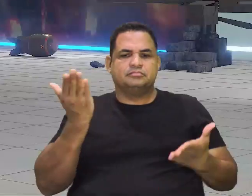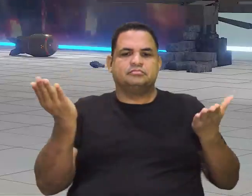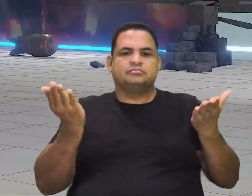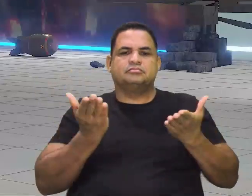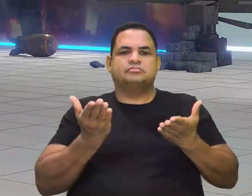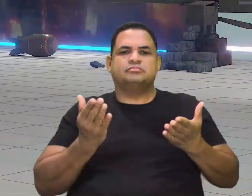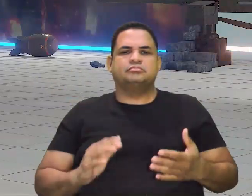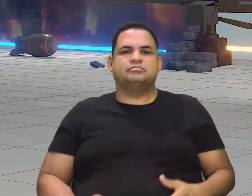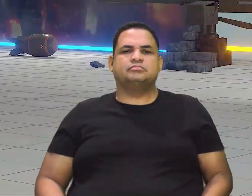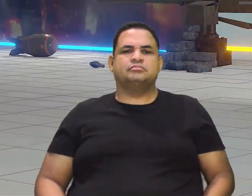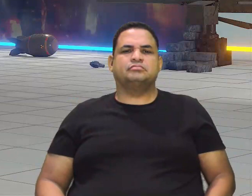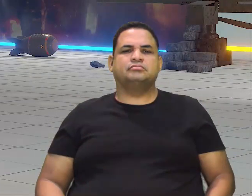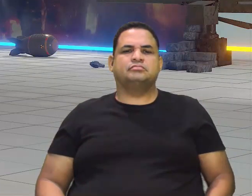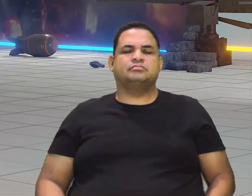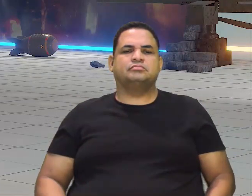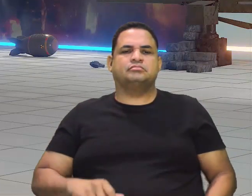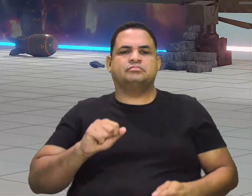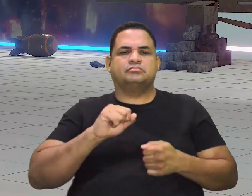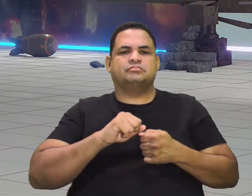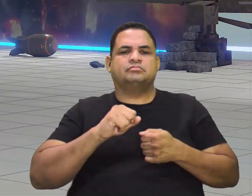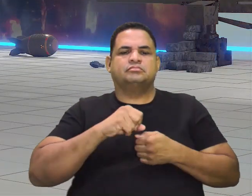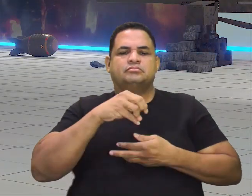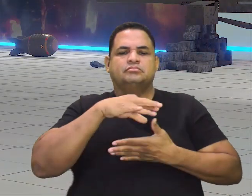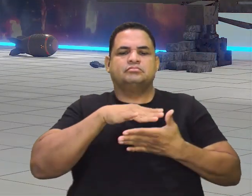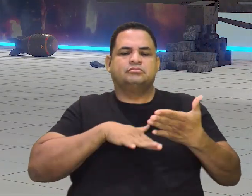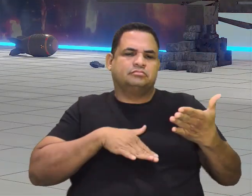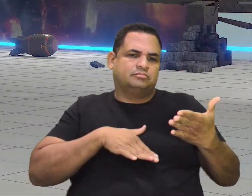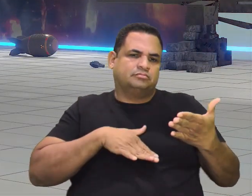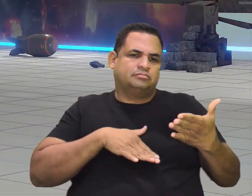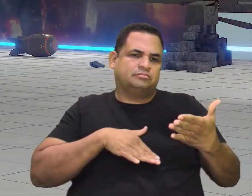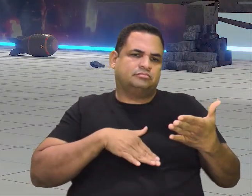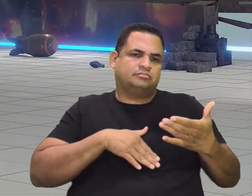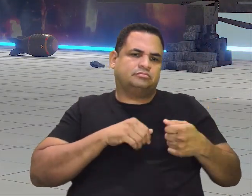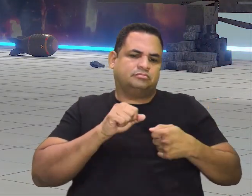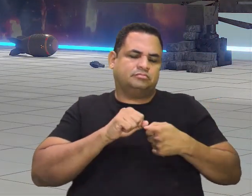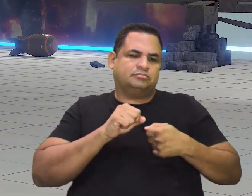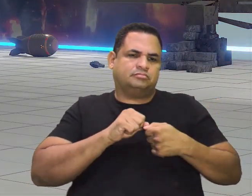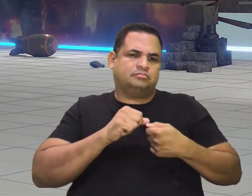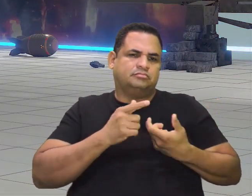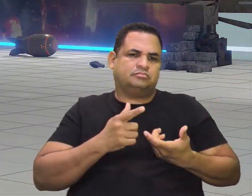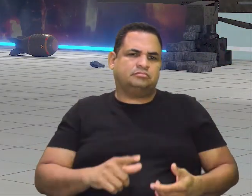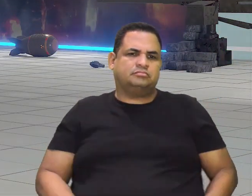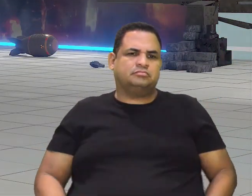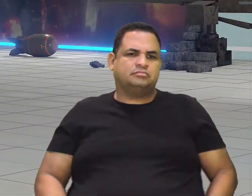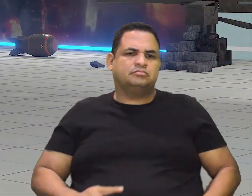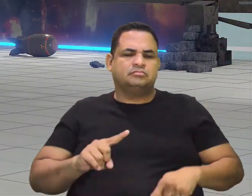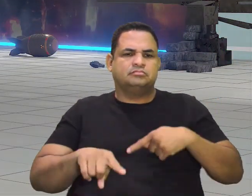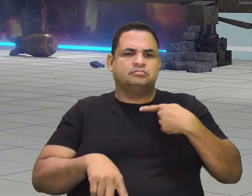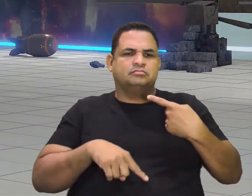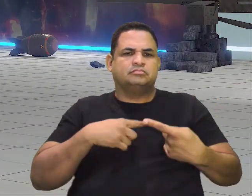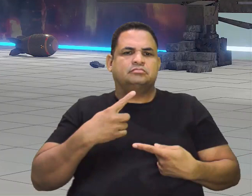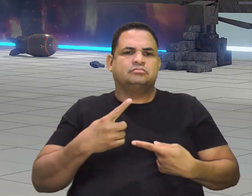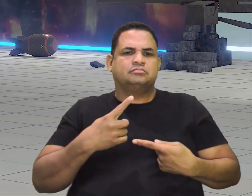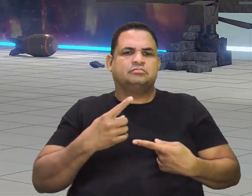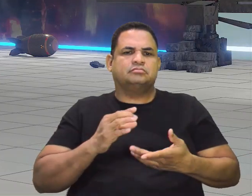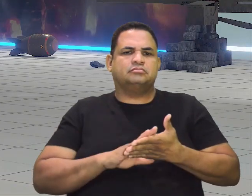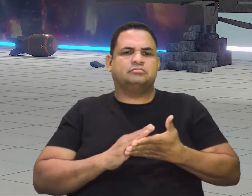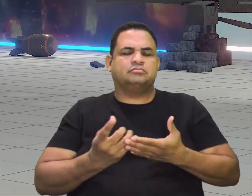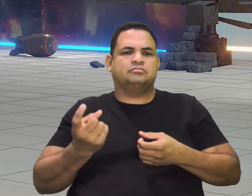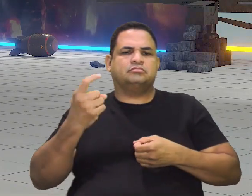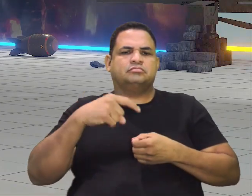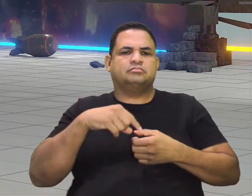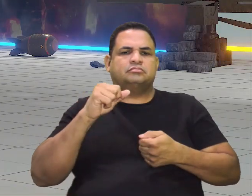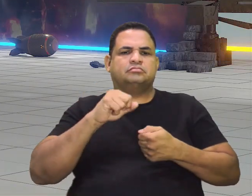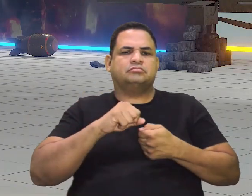agora irão fazer a atividade de vocês, faça a atividade de vocês, que daqui a pouquinho nós iremos